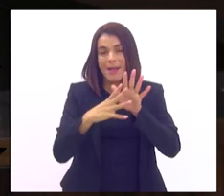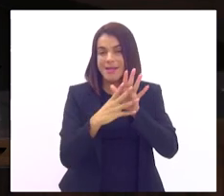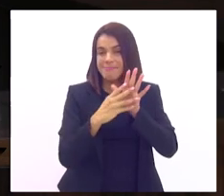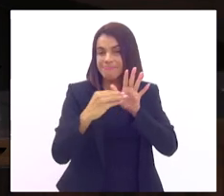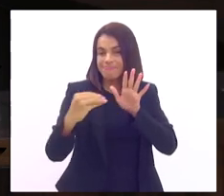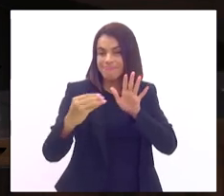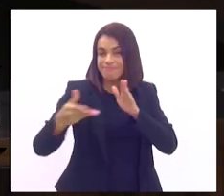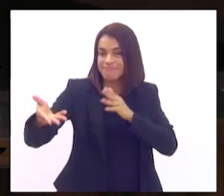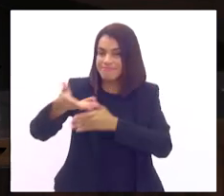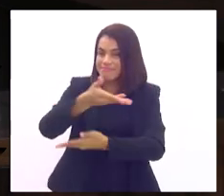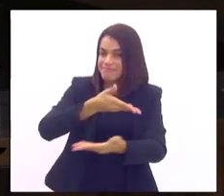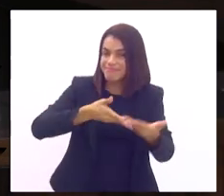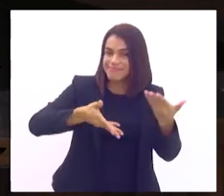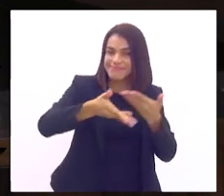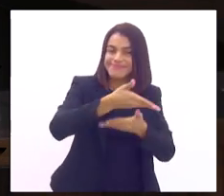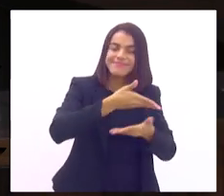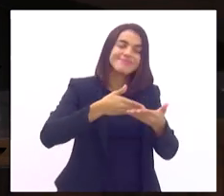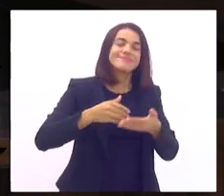e compartilhar com todos.